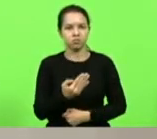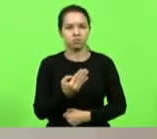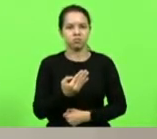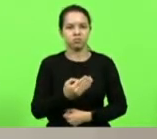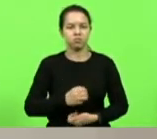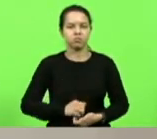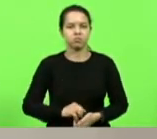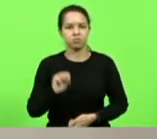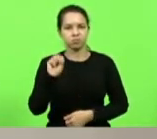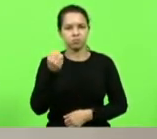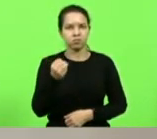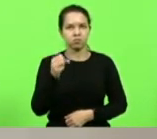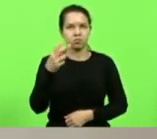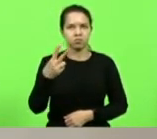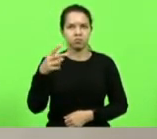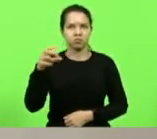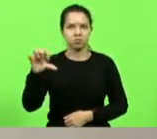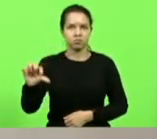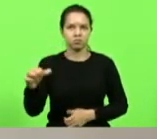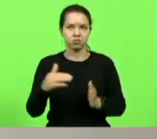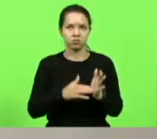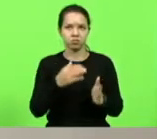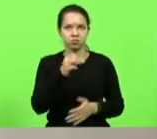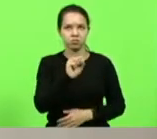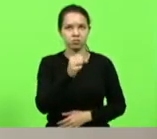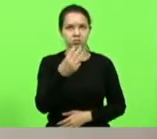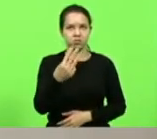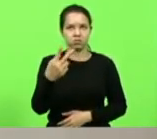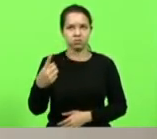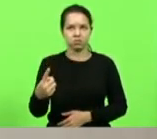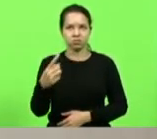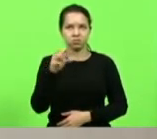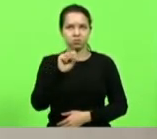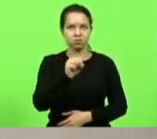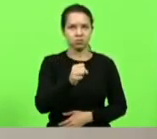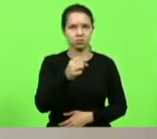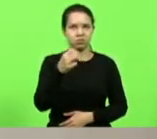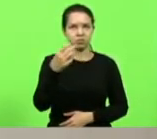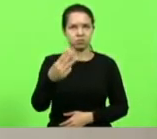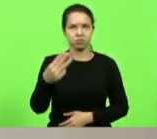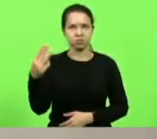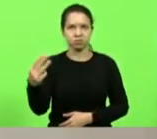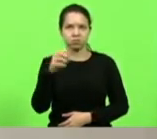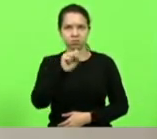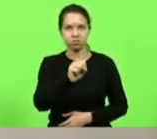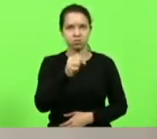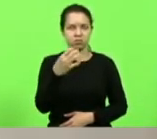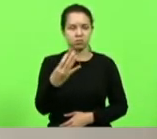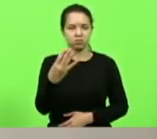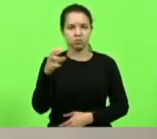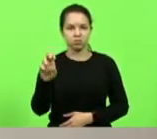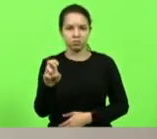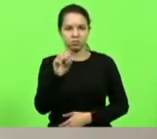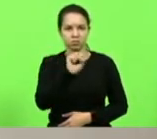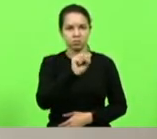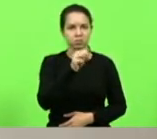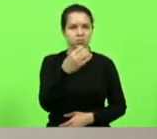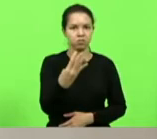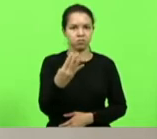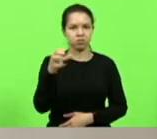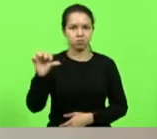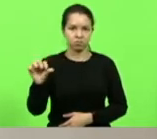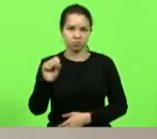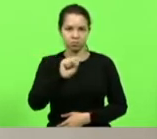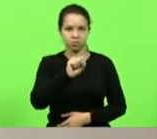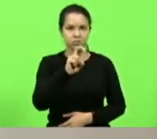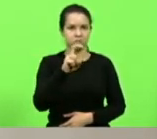Requerimentos 829 a 831, 833 a 845, 849,